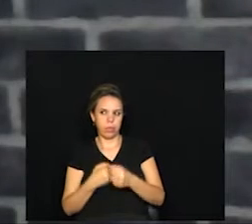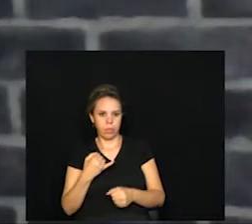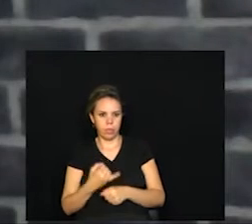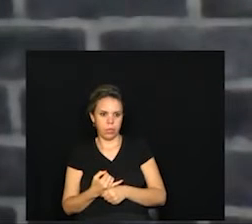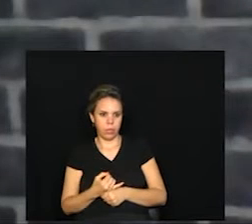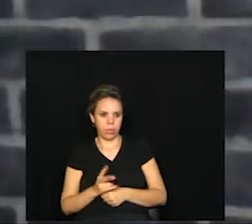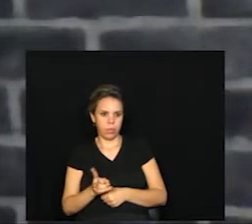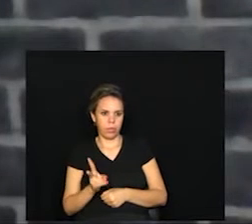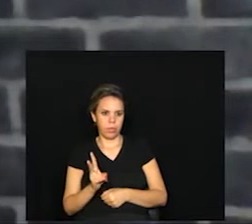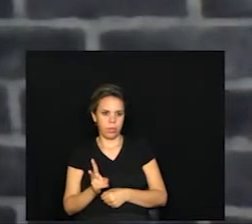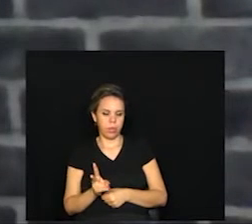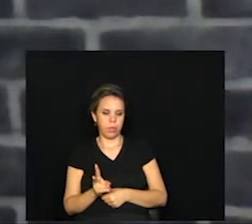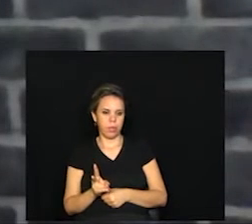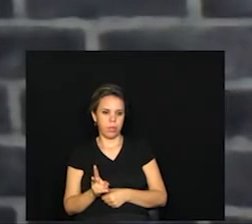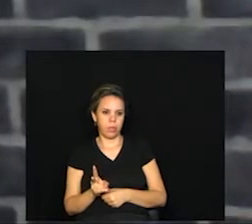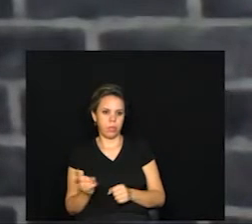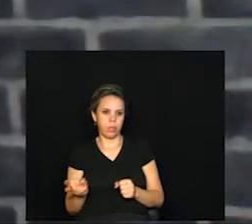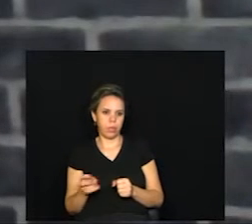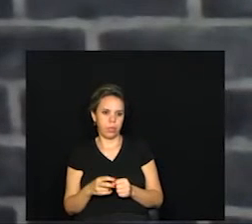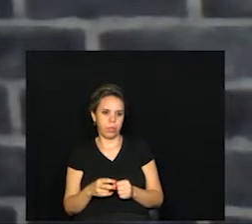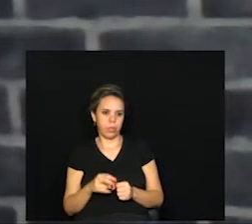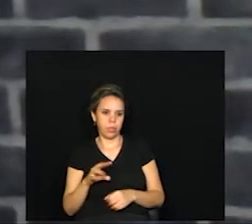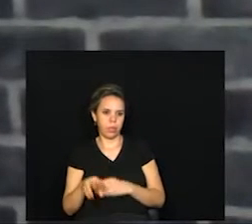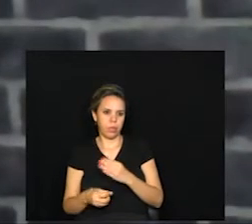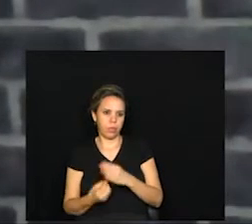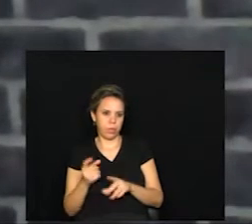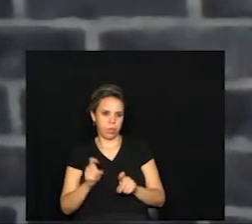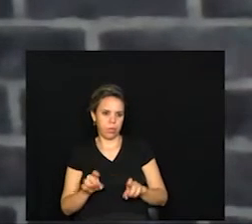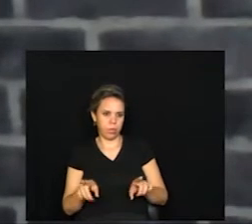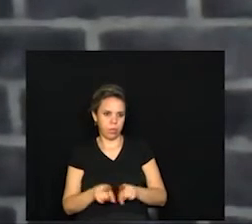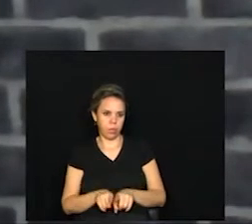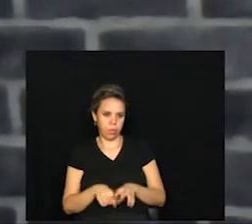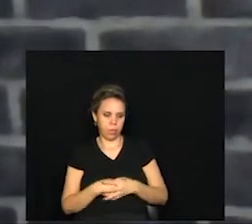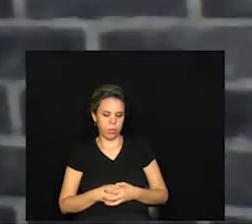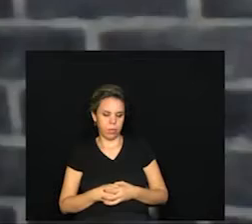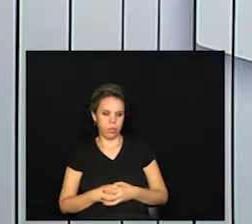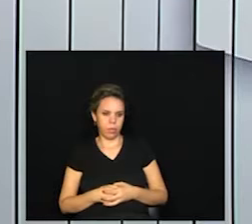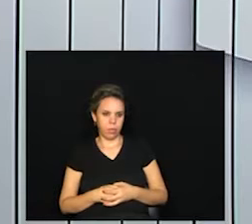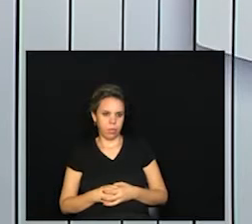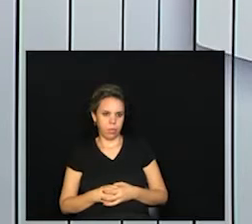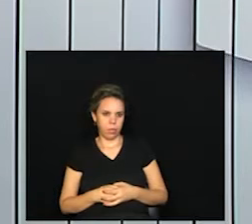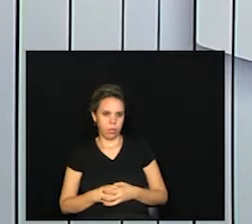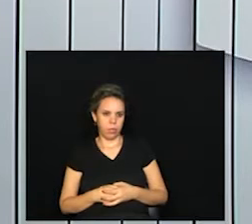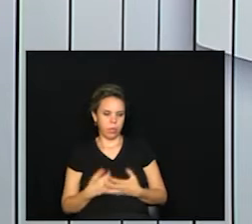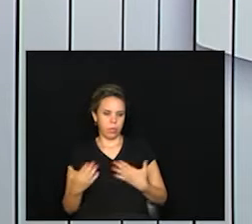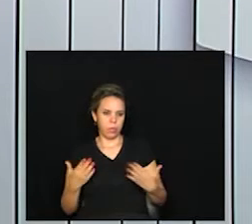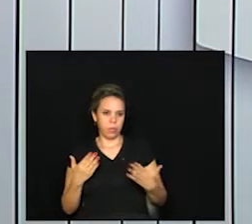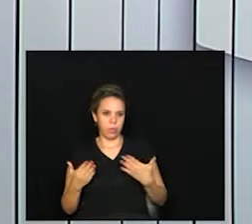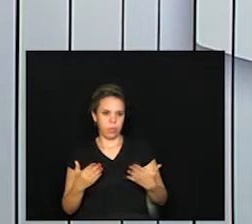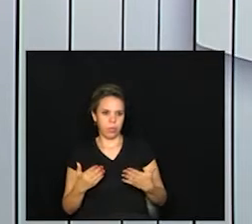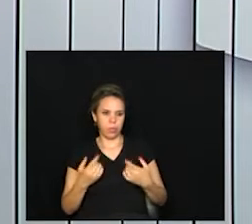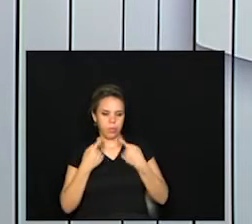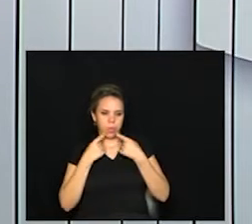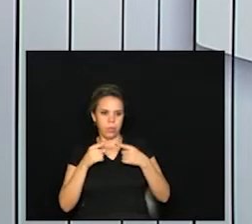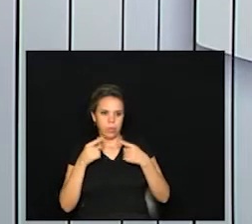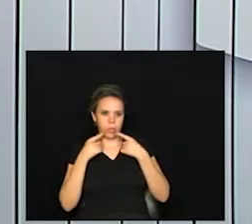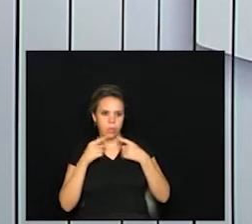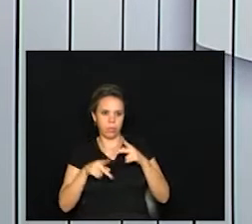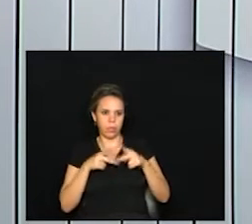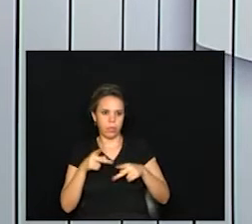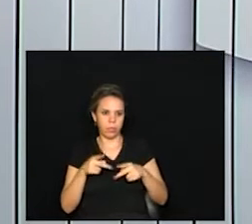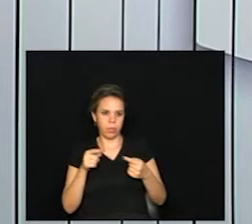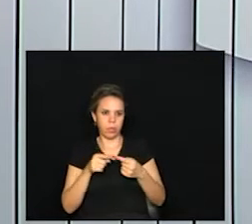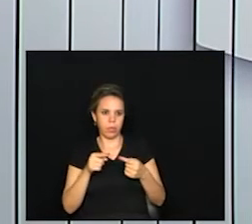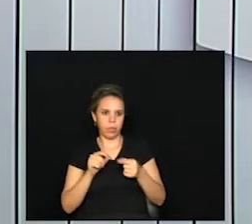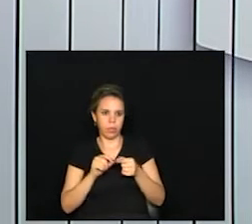E sempre manter o antivírus atualizado nos computadores também. Agora, Éder, que tipo de reclamação que